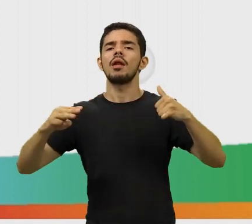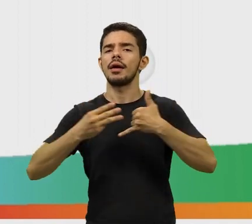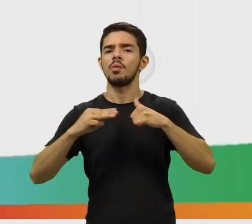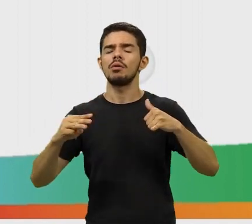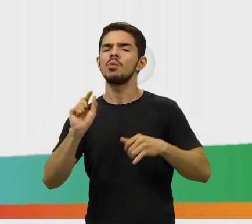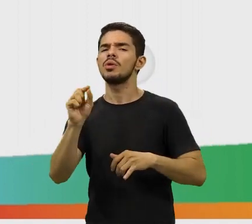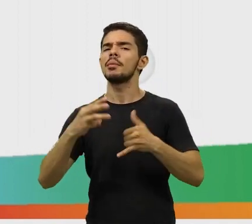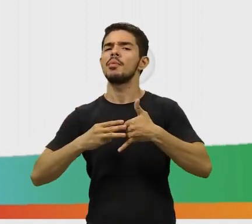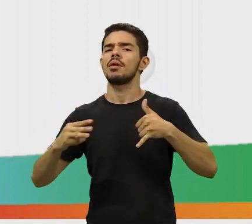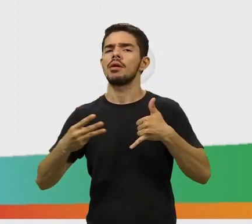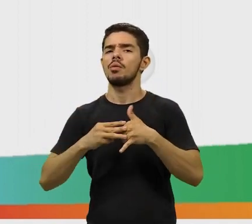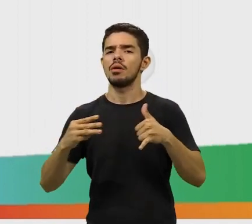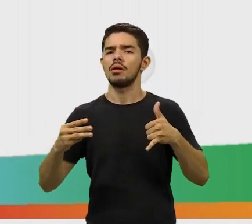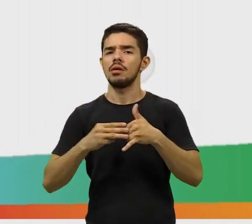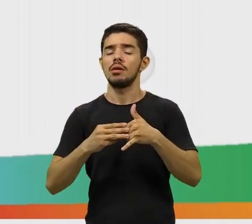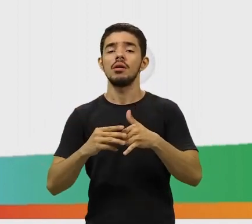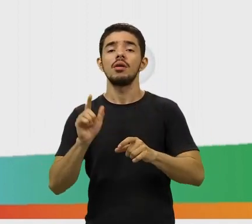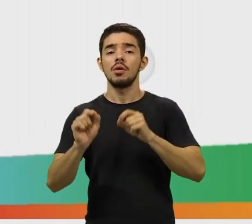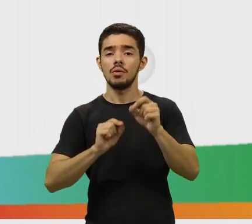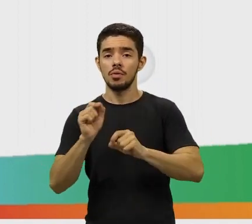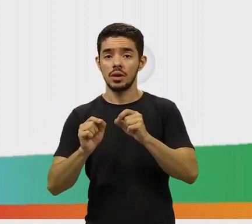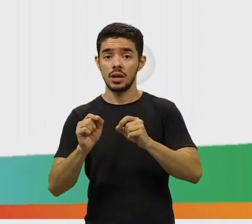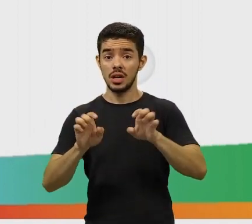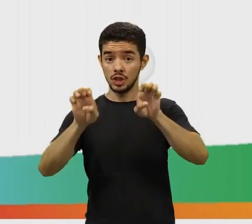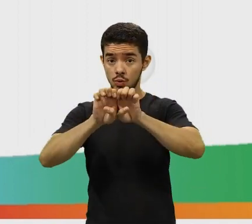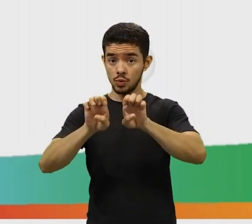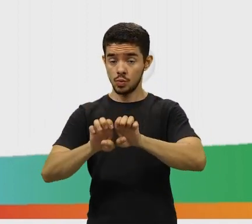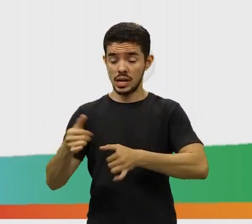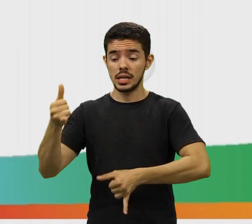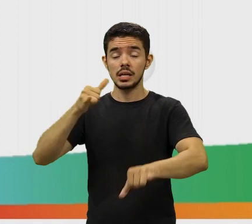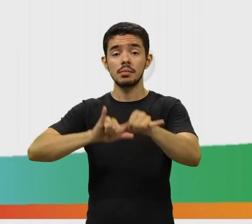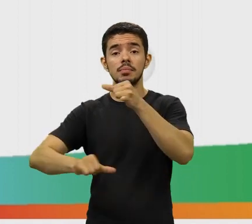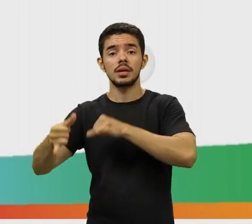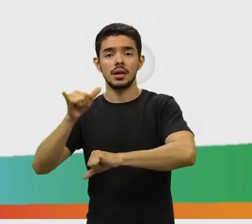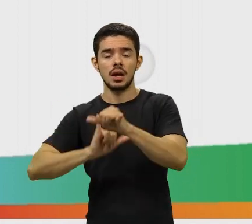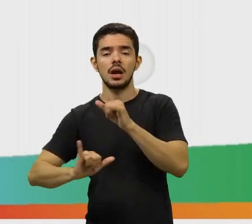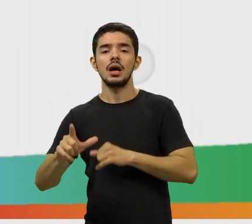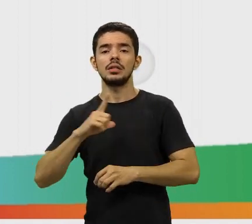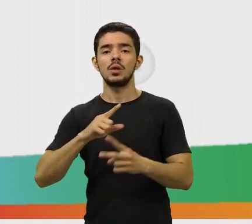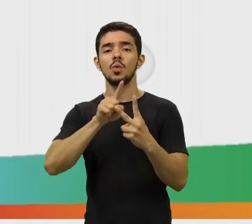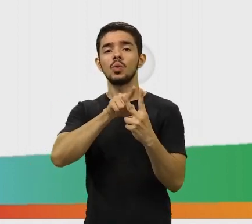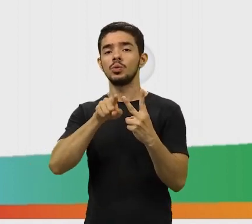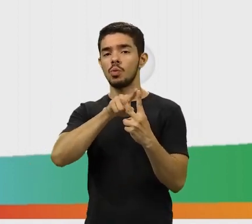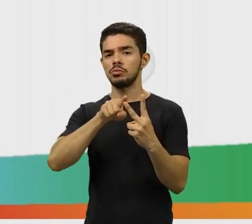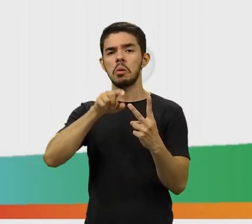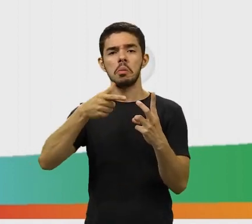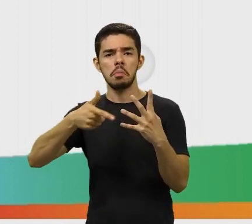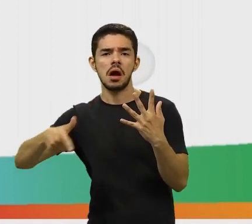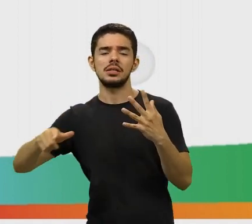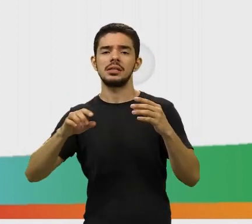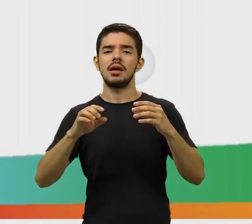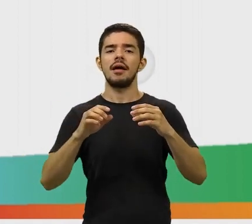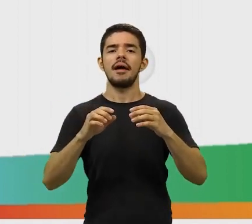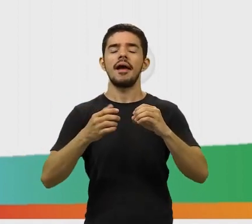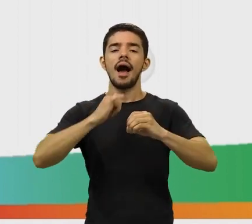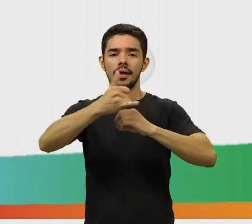moléculas. O que são as moléculas? As moléculas nada mais são do que uma estrutura química formada por 2 ou mais átomos.